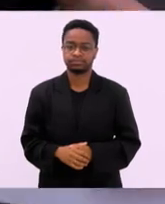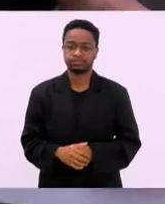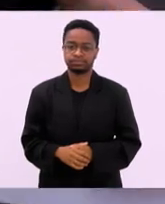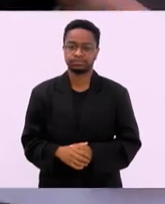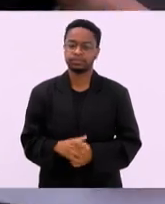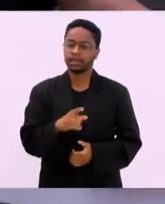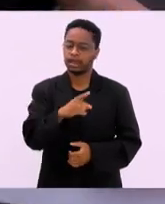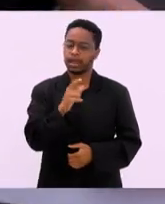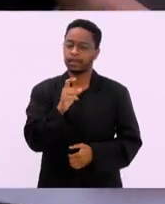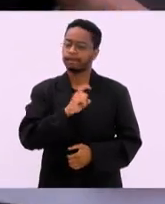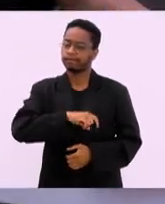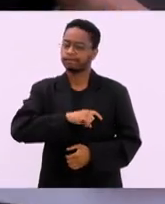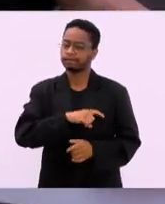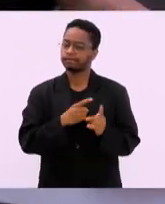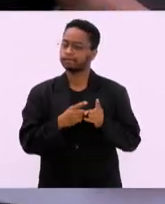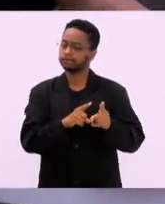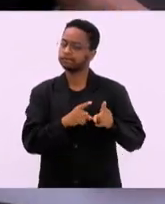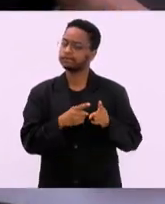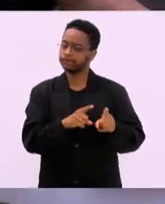É só a dose de maldade, está torturando.